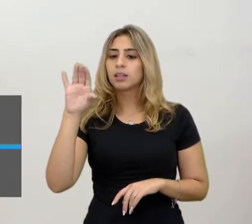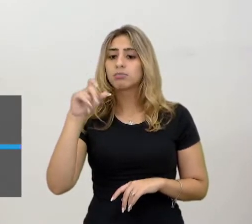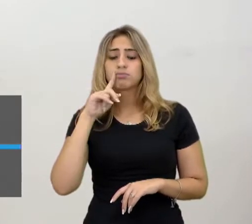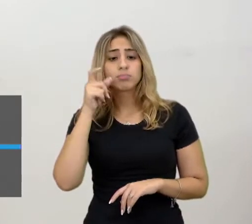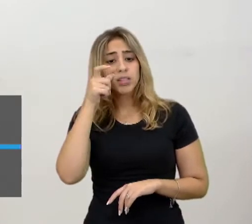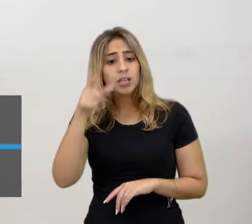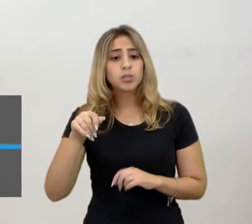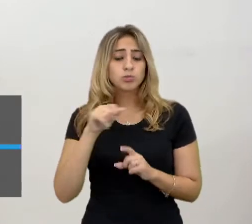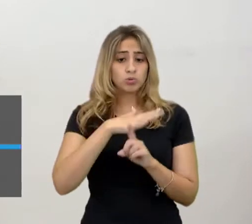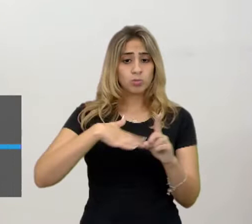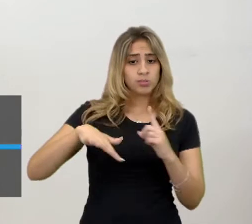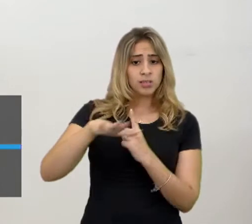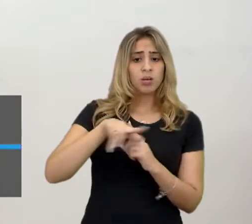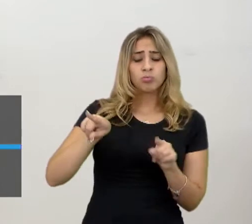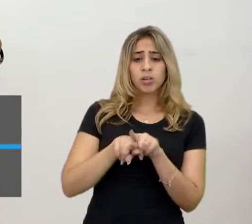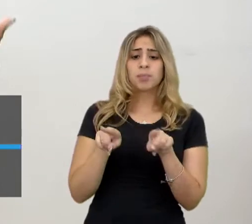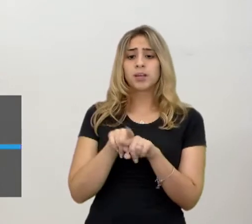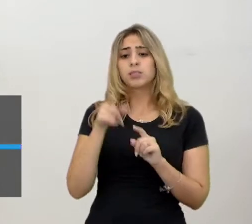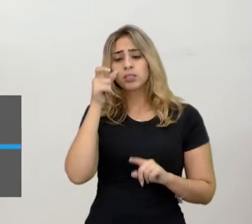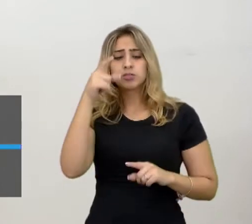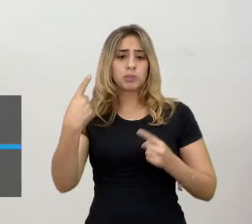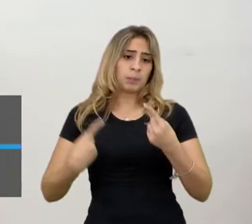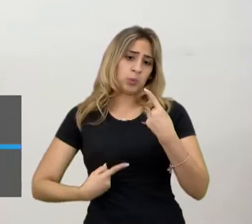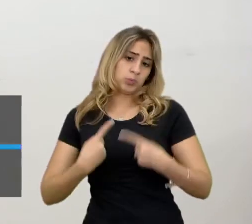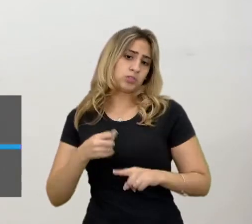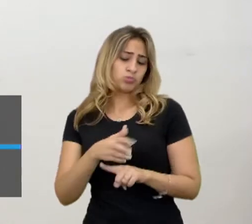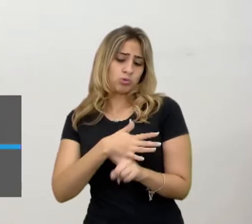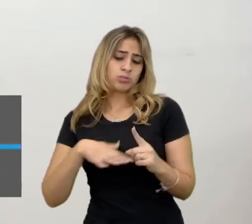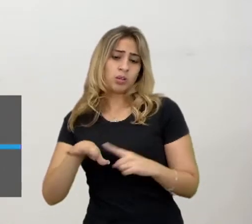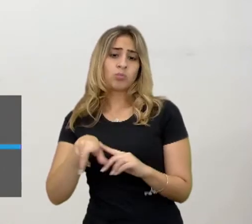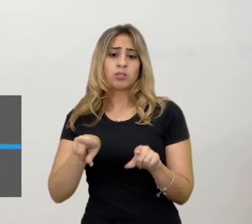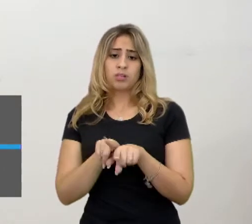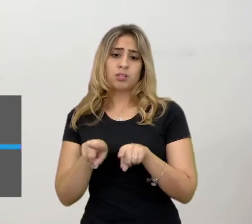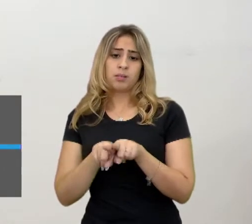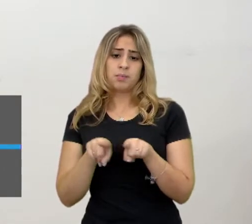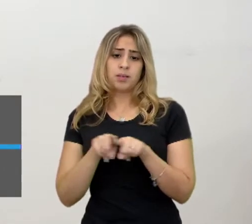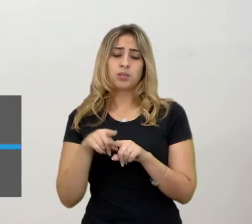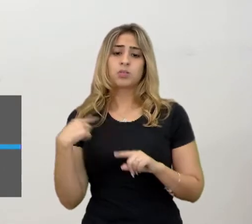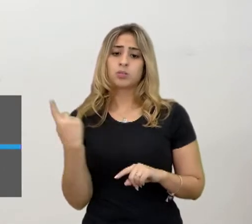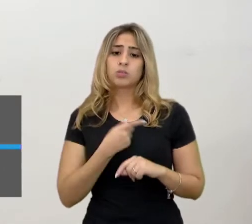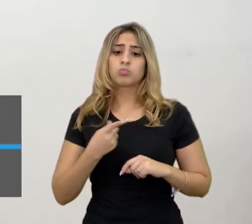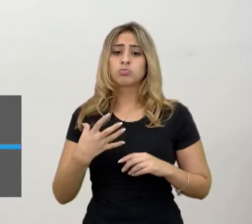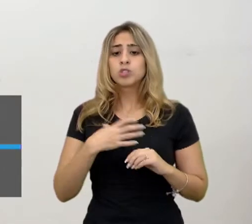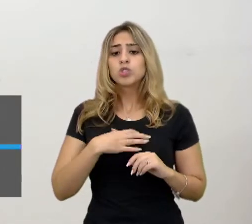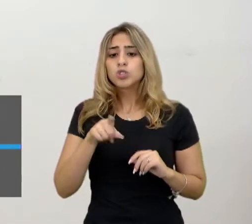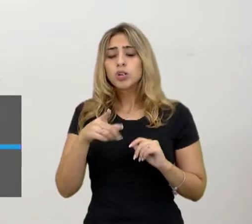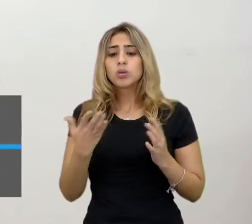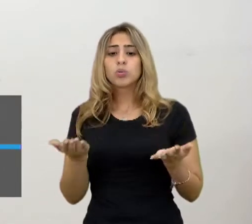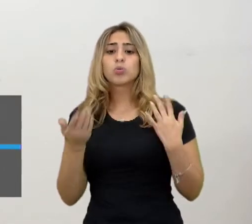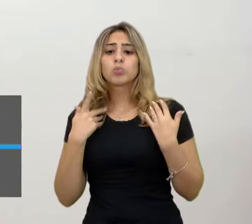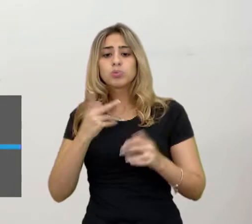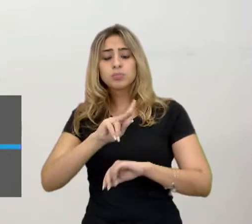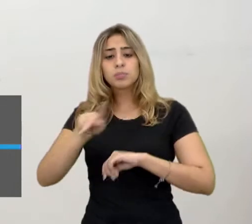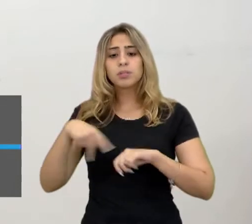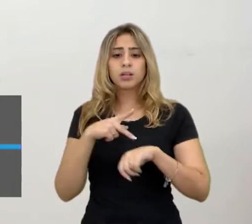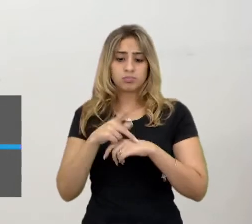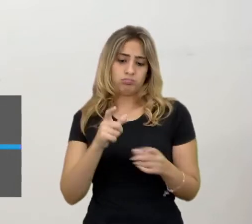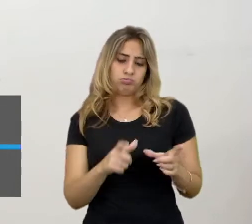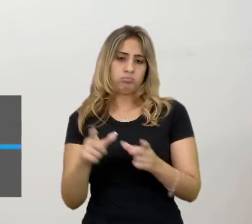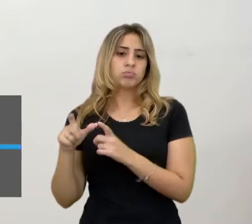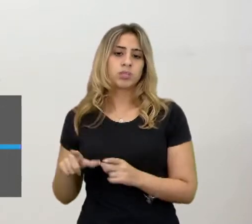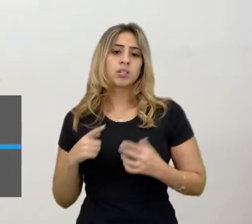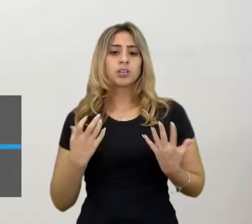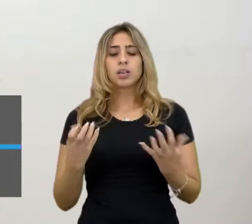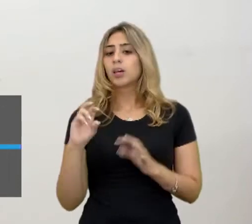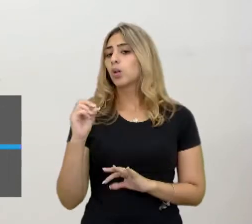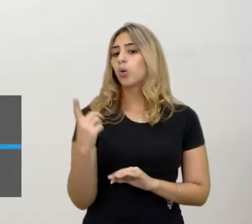interesse social, né? Do interesse político, social, no caso desses países, dessas nações que querem